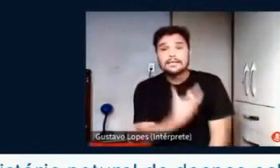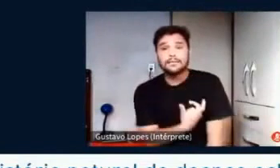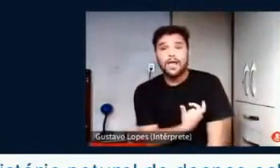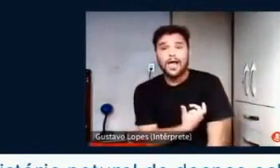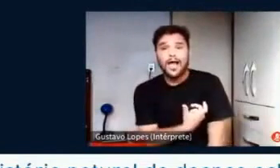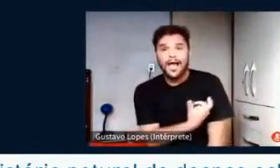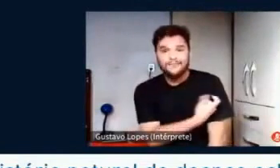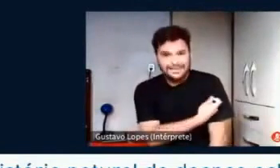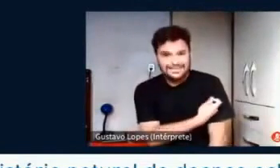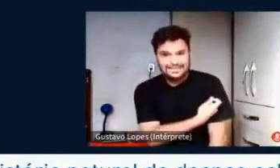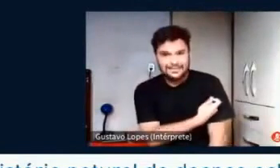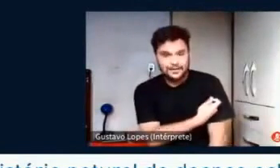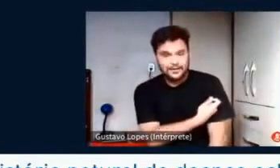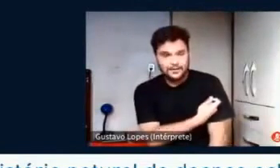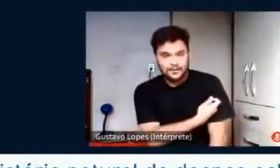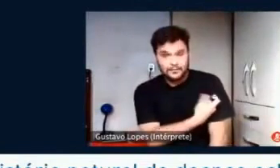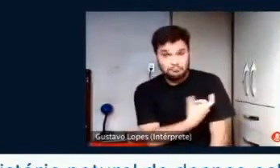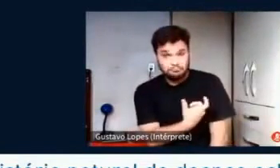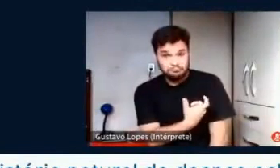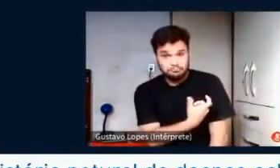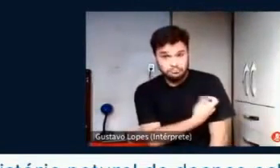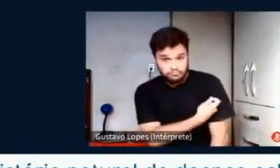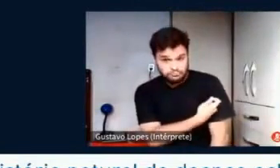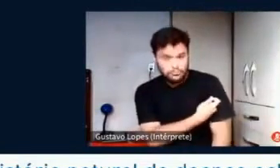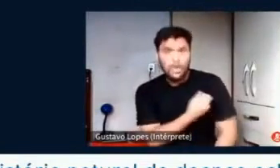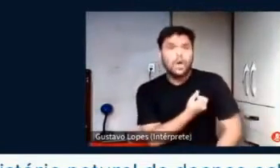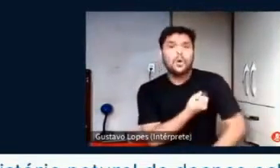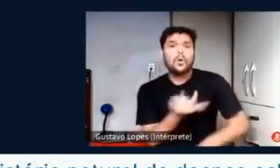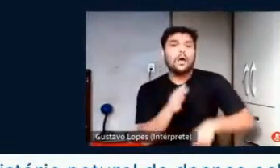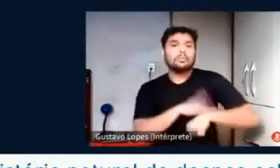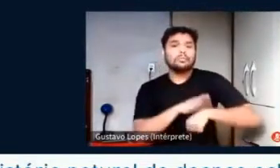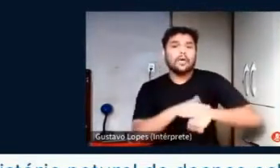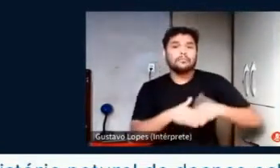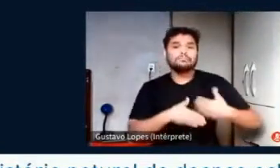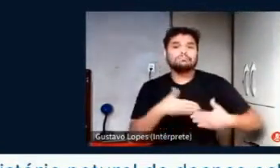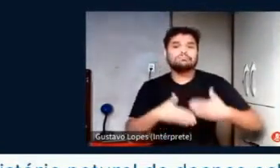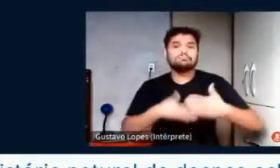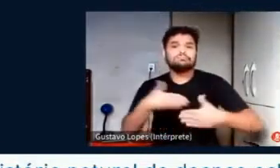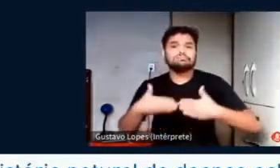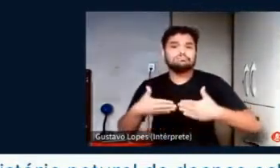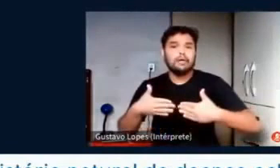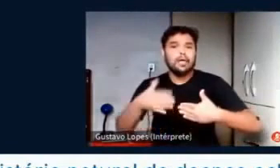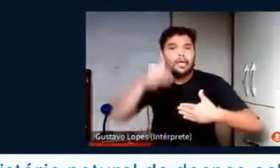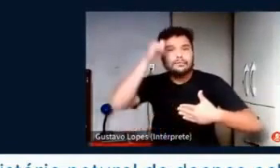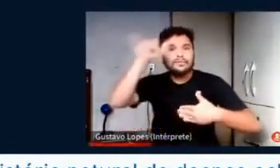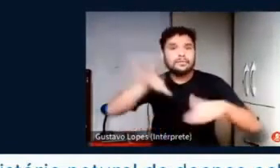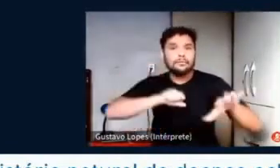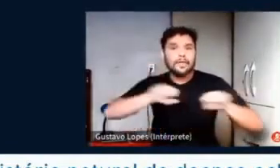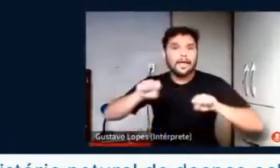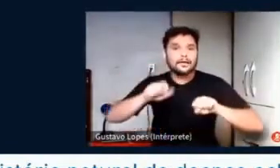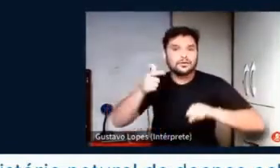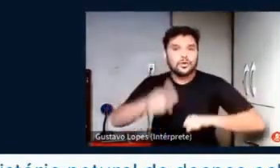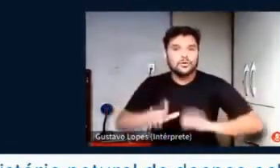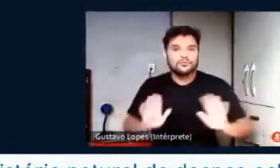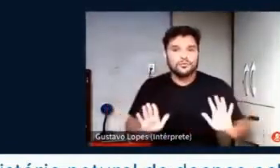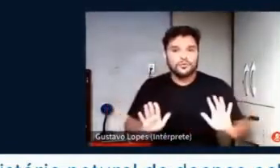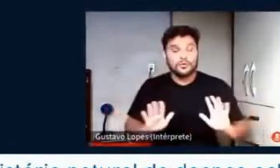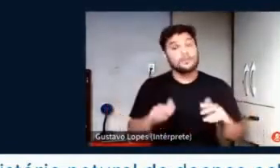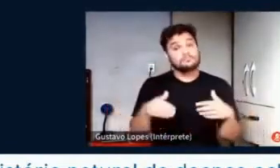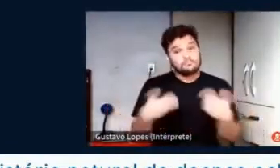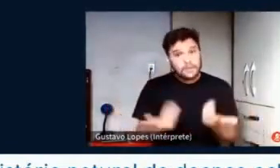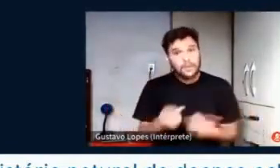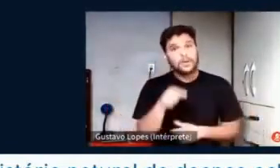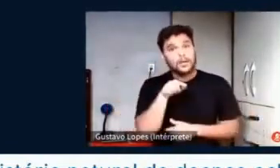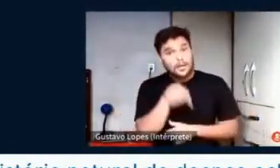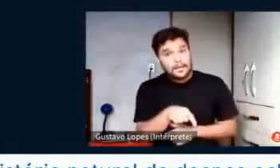essa imunidade ela for duradoura, a vacina vai ser duradoura, ou seja, tem um potencial enorme de